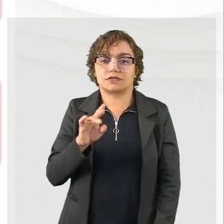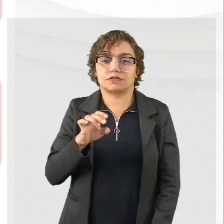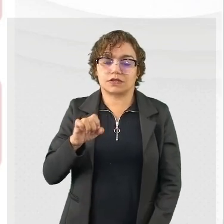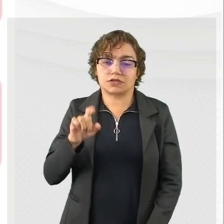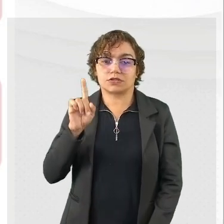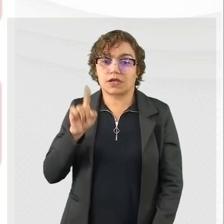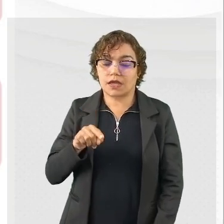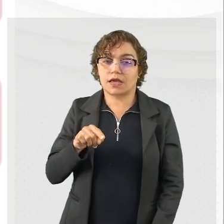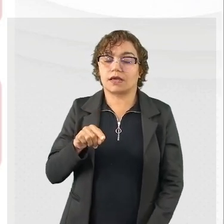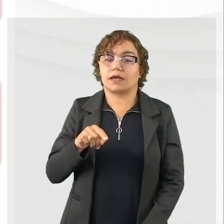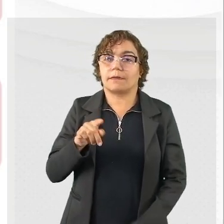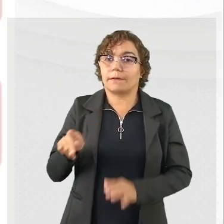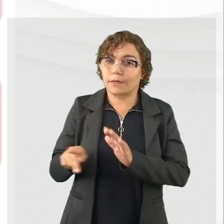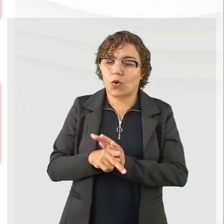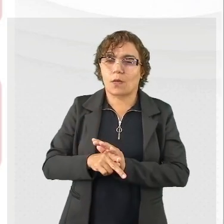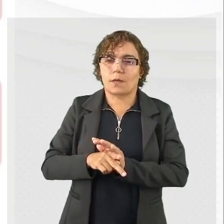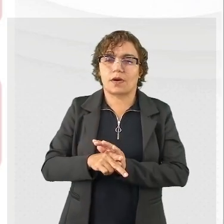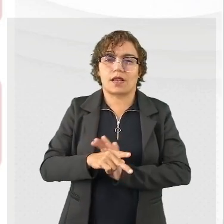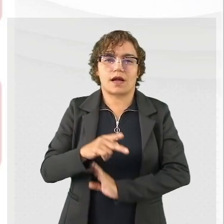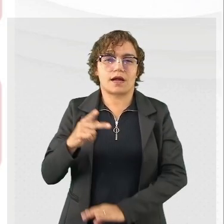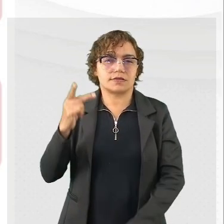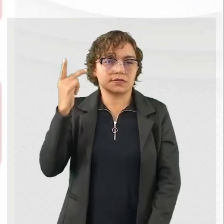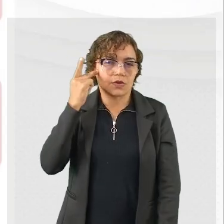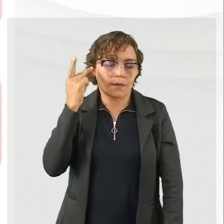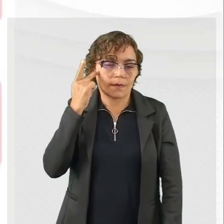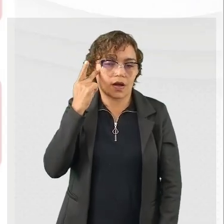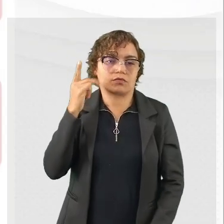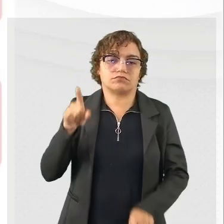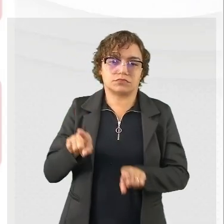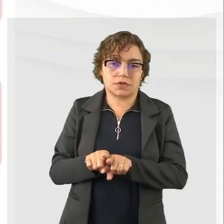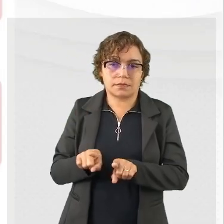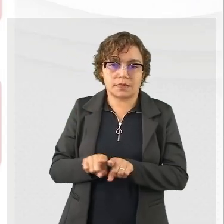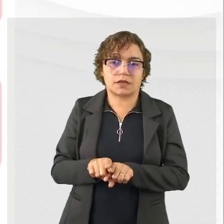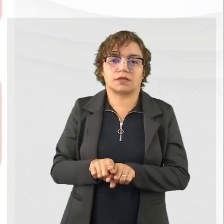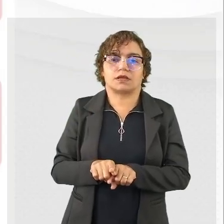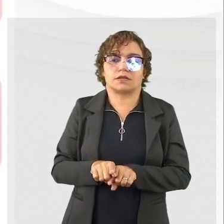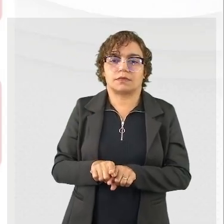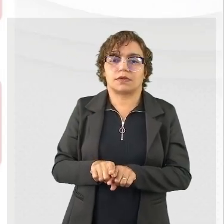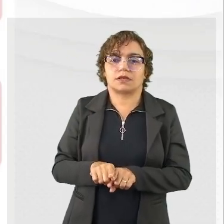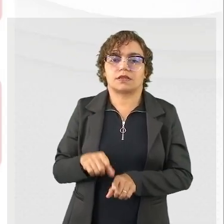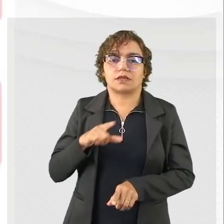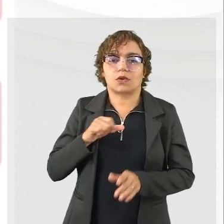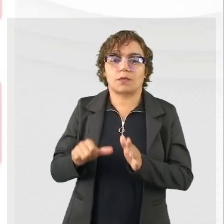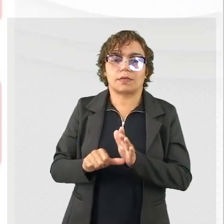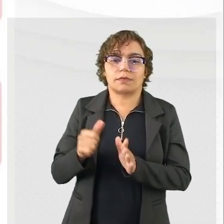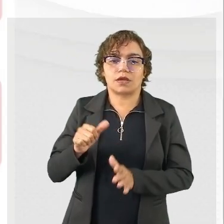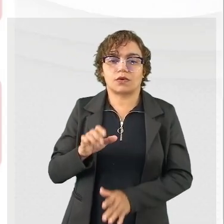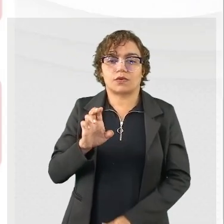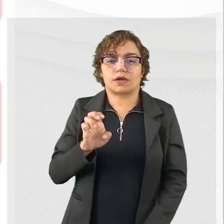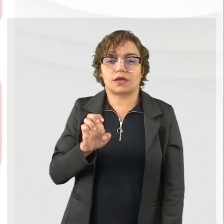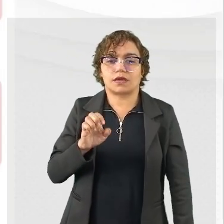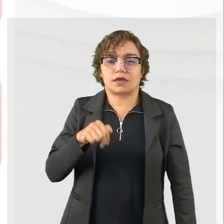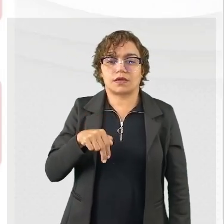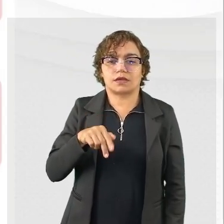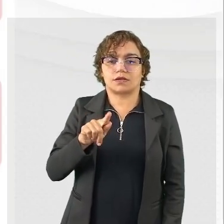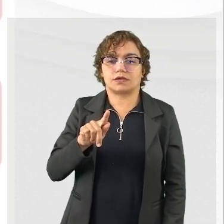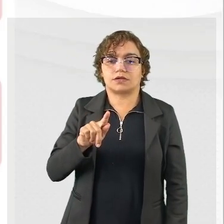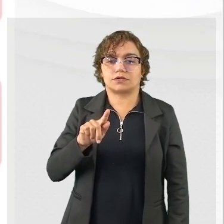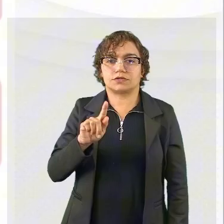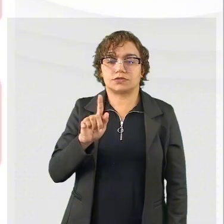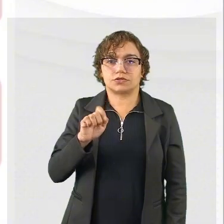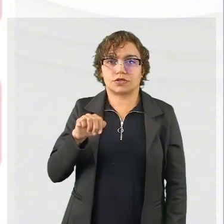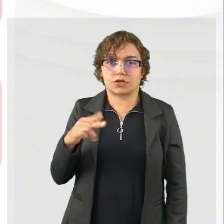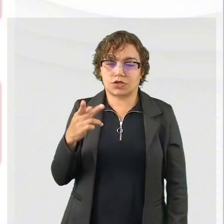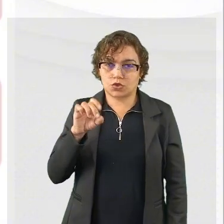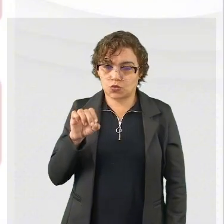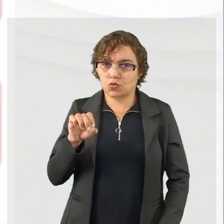do estado de São Paulo. E a instalação também do primeiro engenho. Então é importante isso aqui, ó. Instalação do primeiro